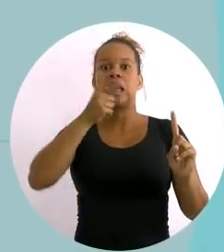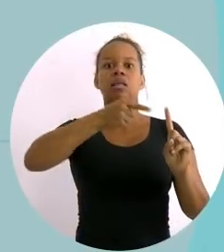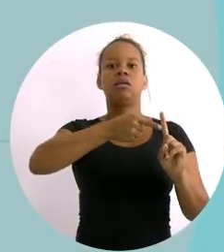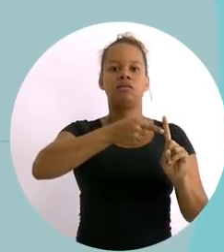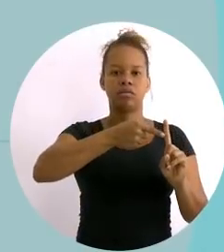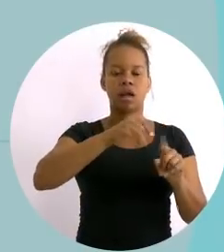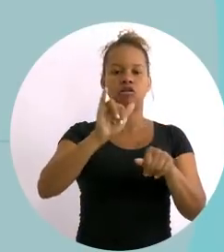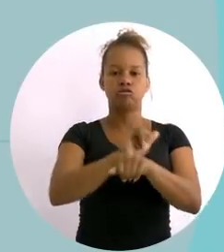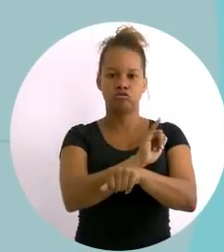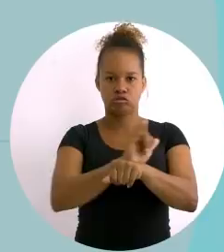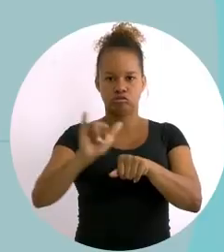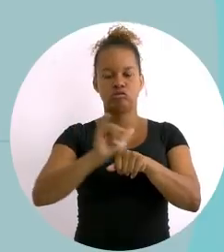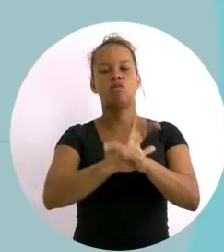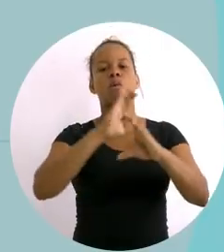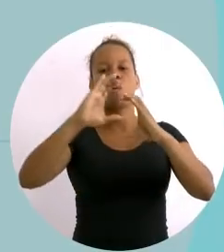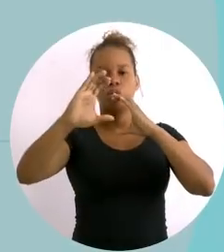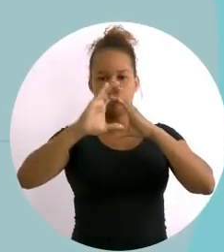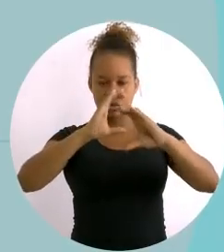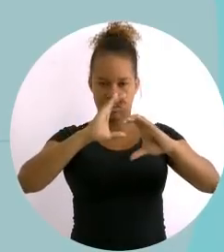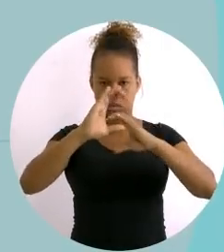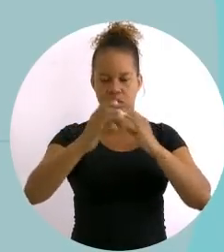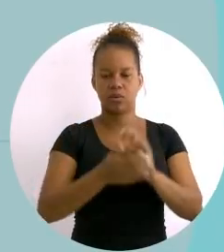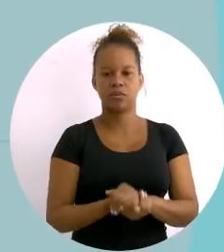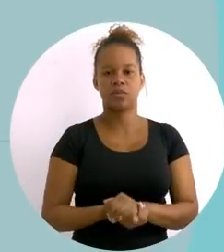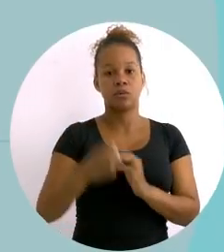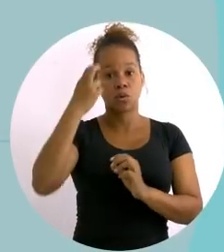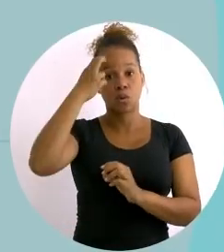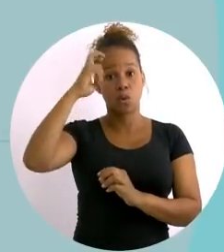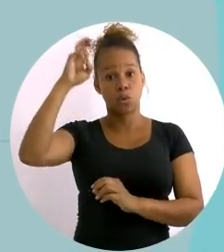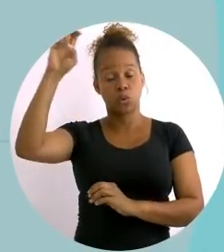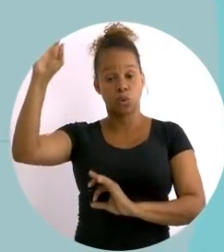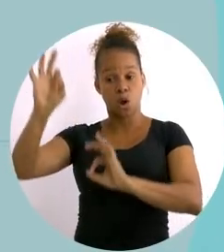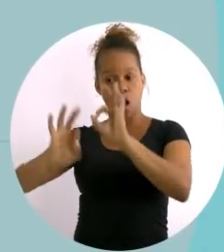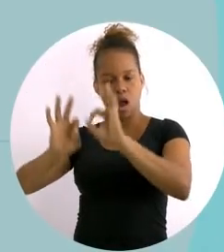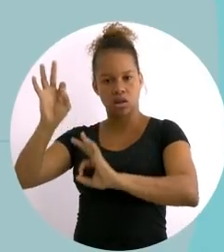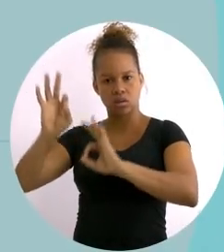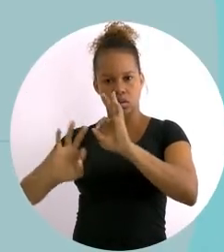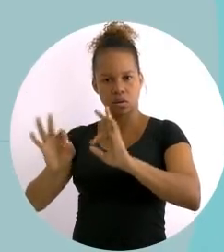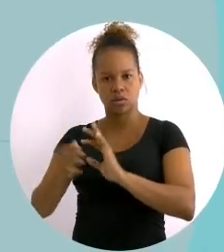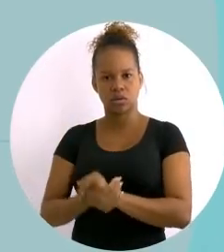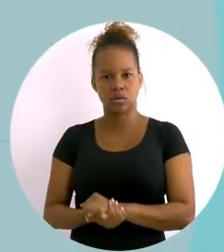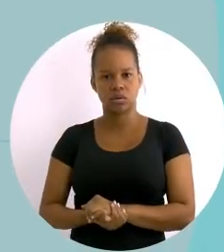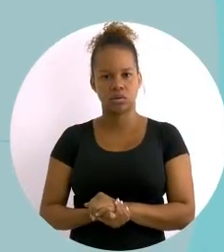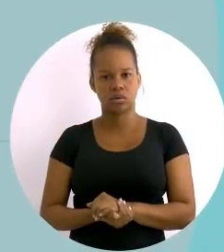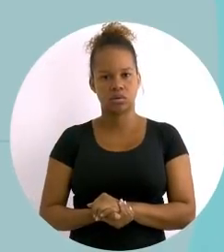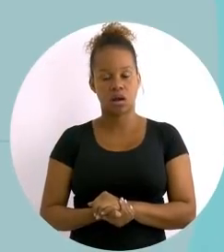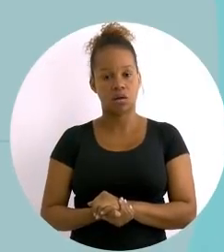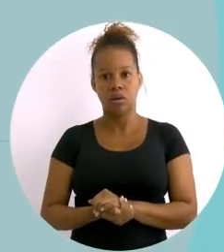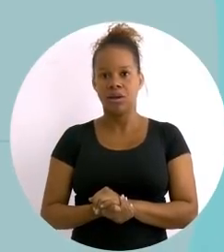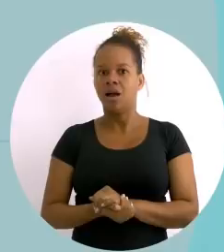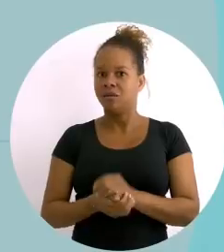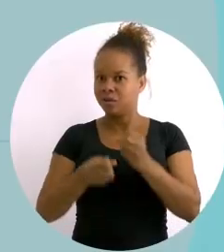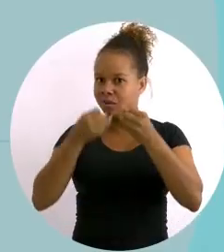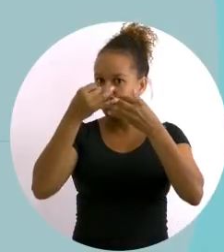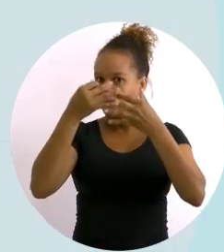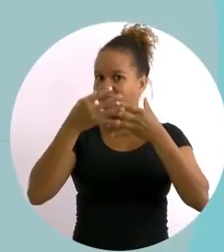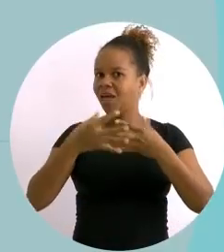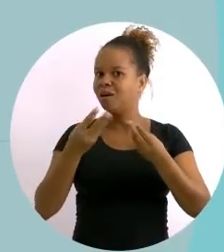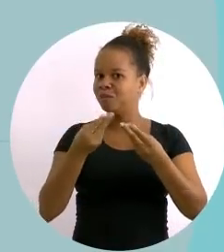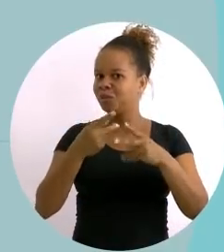assertividade, estratégia de comunicação, cultura organizacional. Não foi pouca coisa que já vimos até